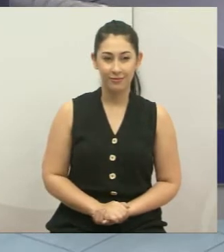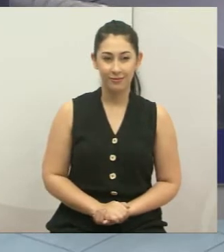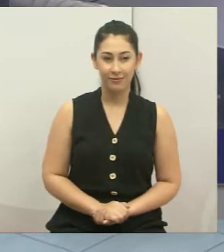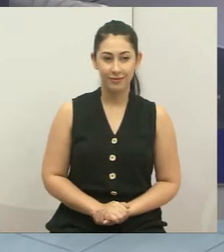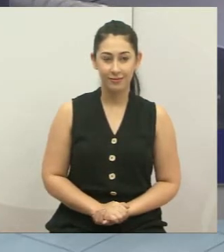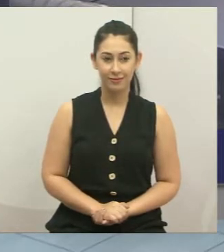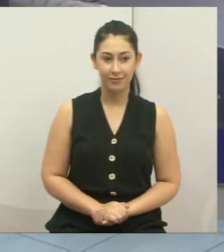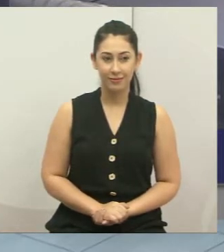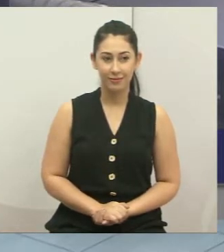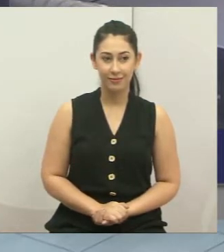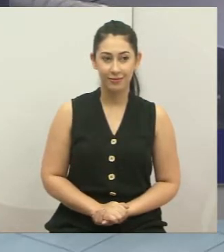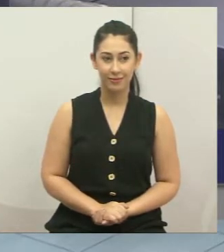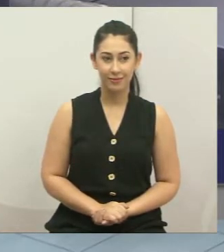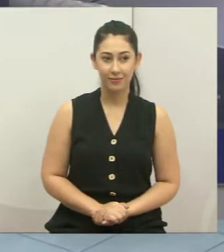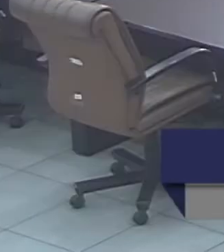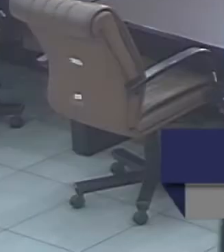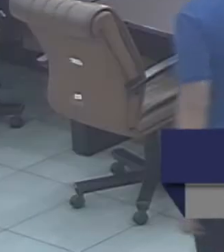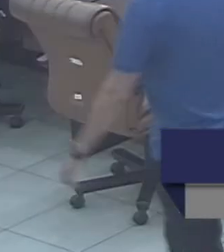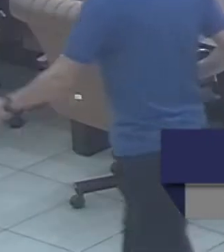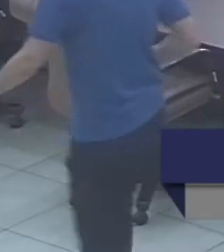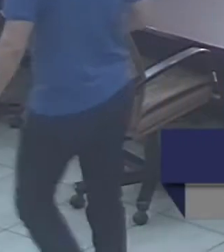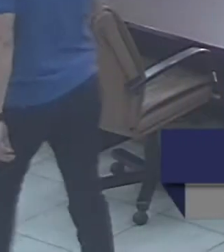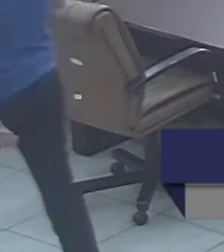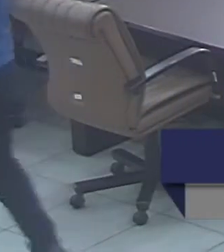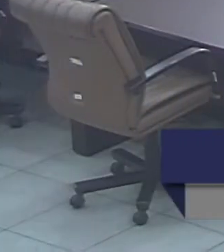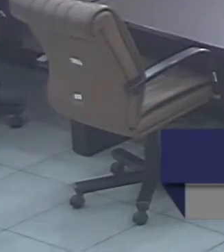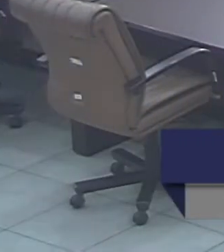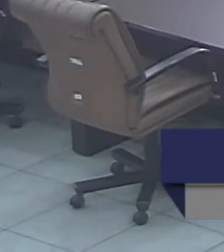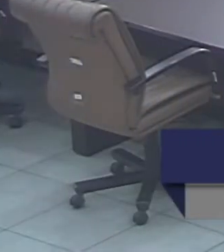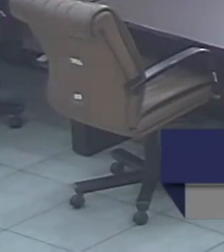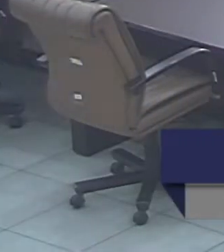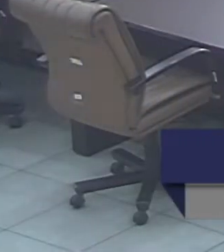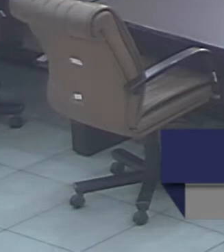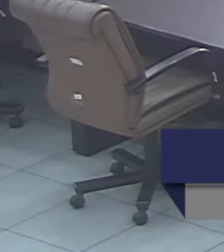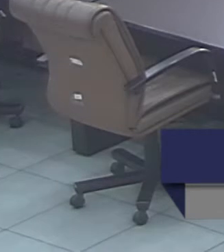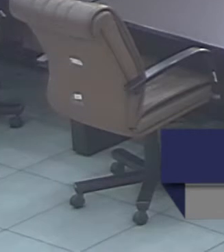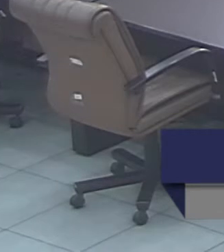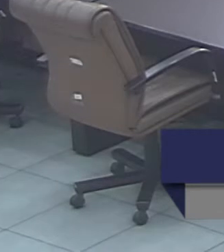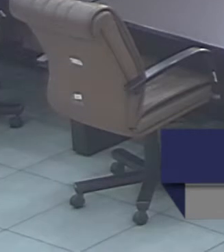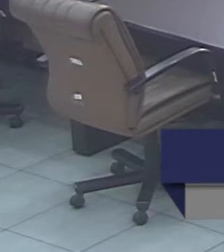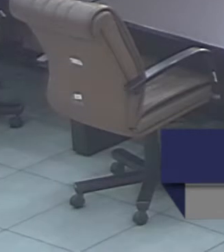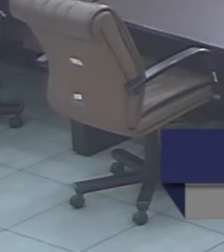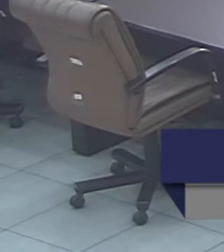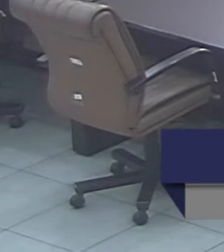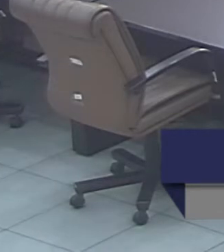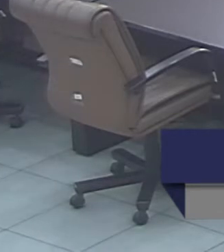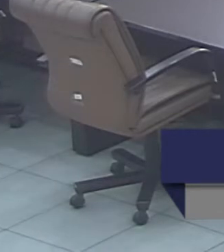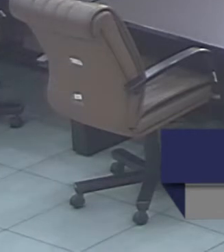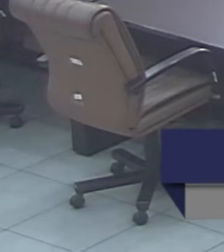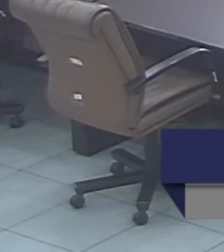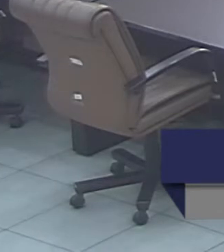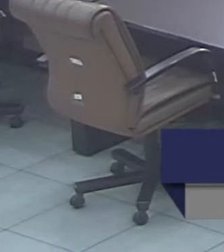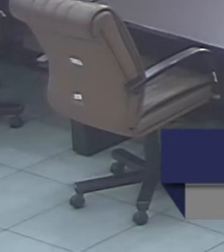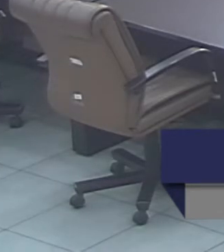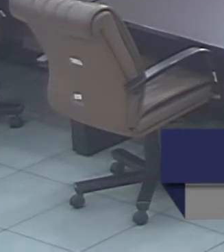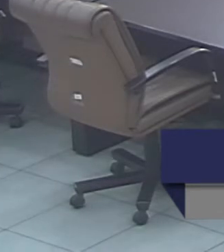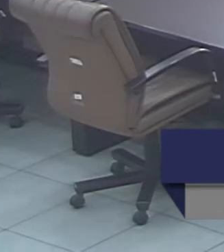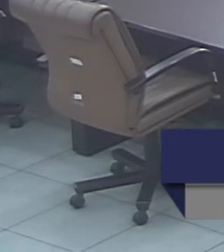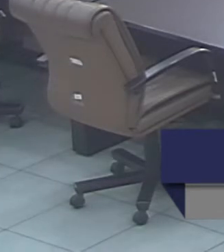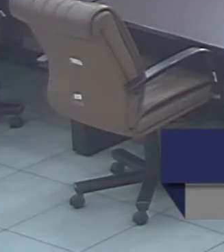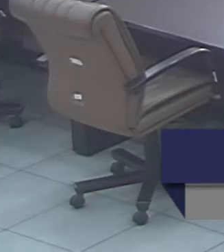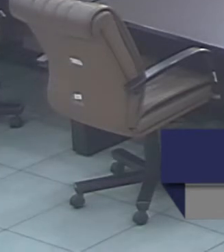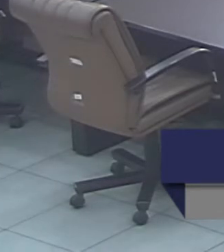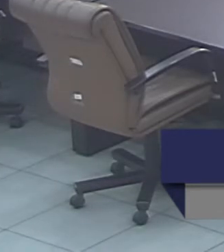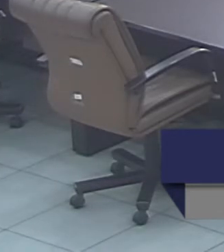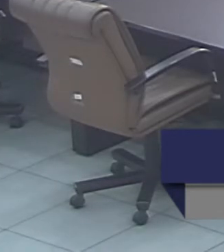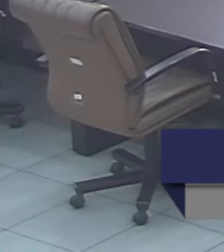Jacareí. Em nome do prefeito de Jacareí, Isaías Santana, e do presidente da Câmara Municipal, Abner de Madureira, desejamos que todos